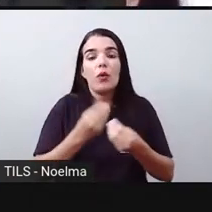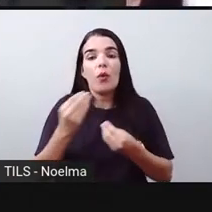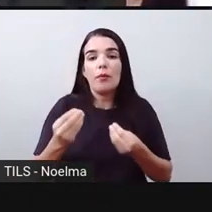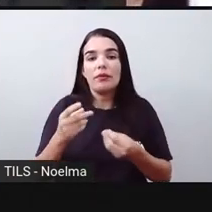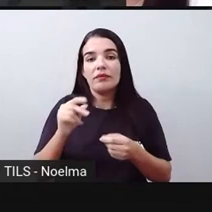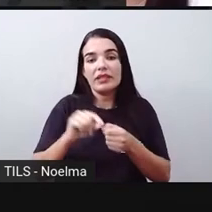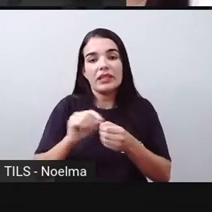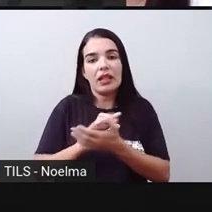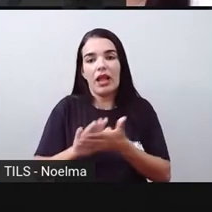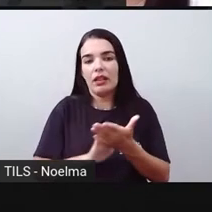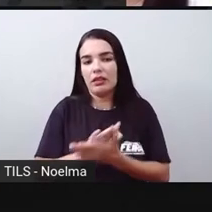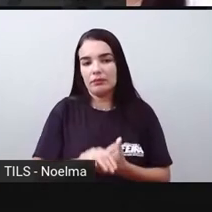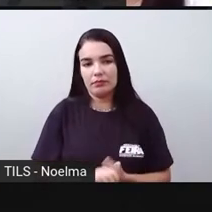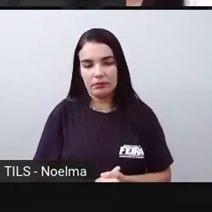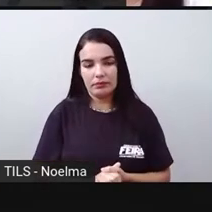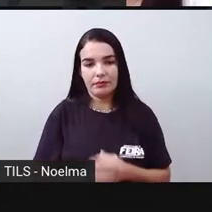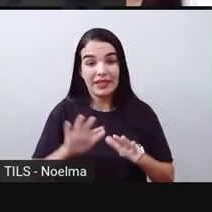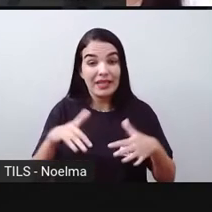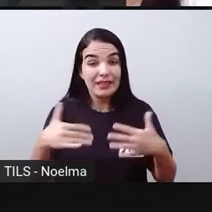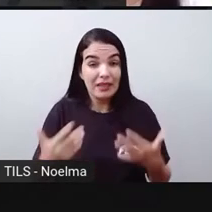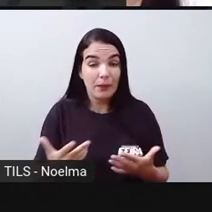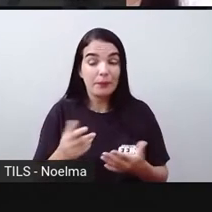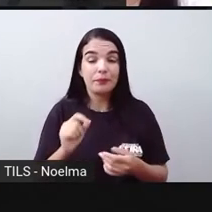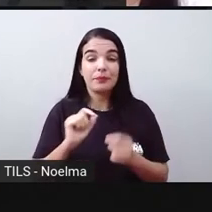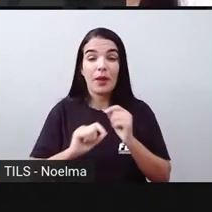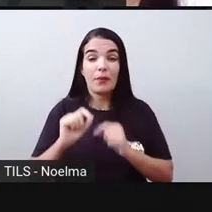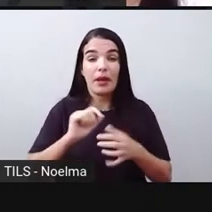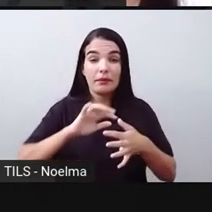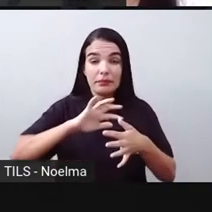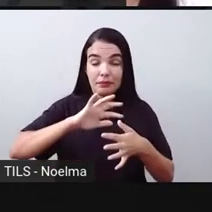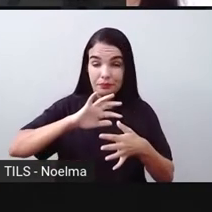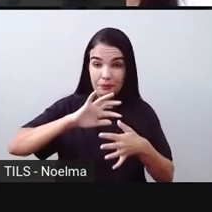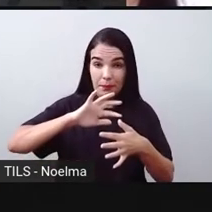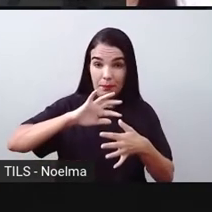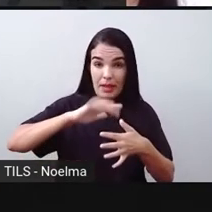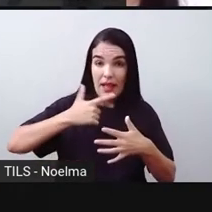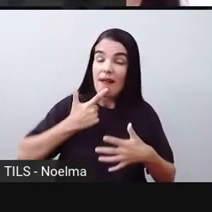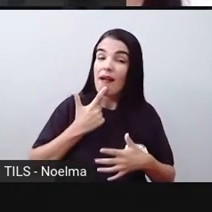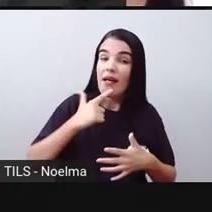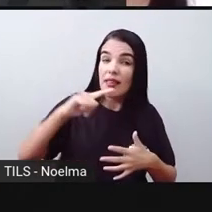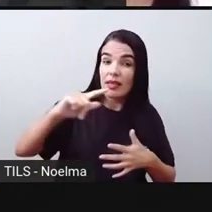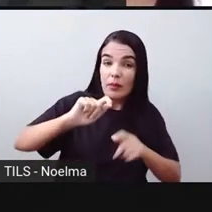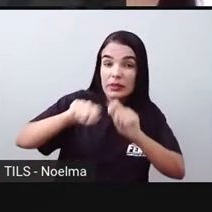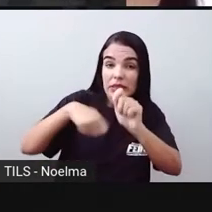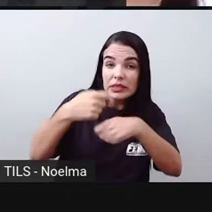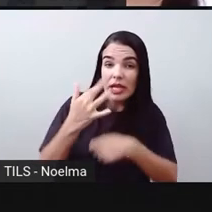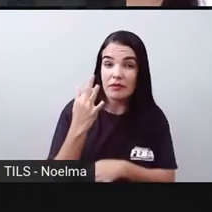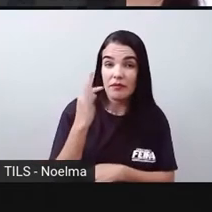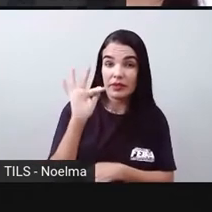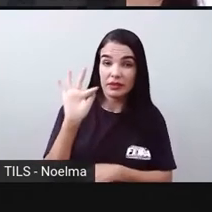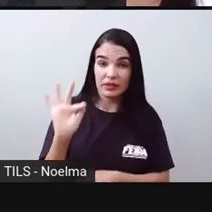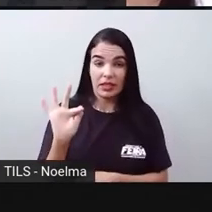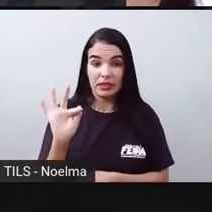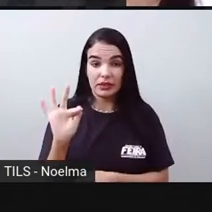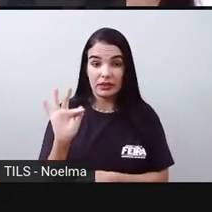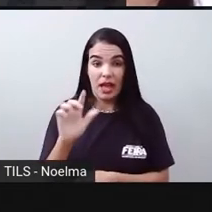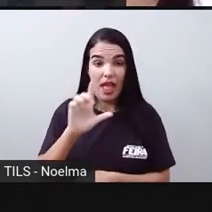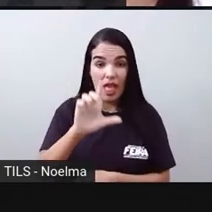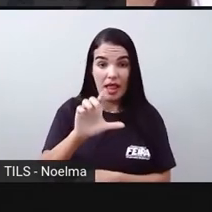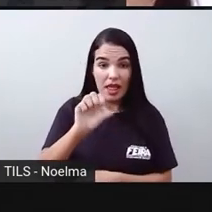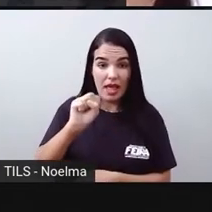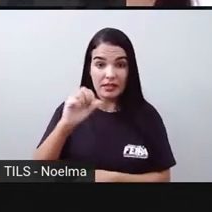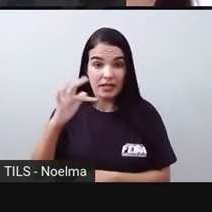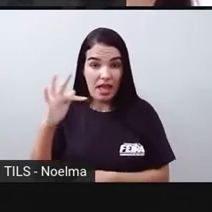incapazes. E aí a língua de sinais francesa, desenvolvida a partir do método desenvolvido pelo Abad,